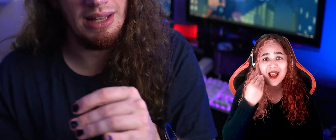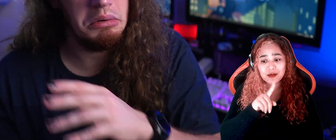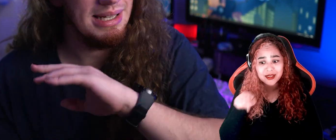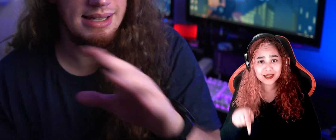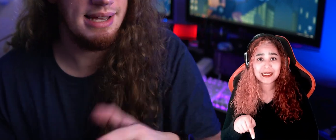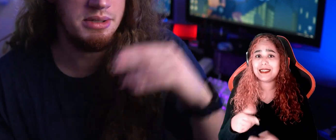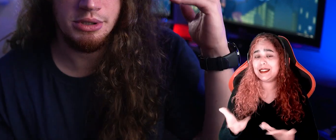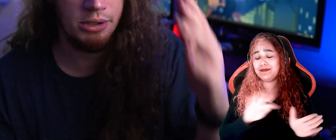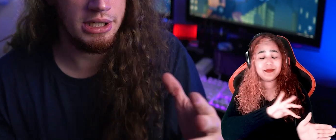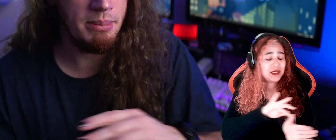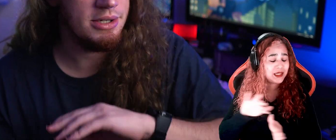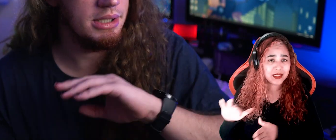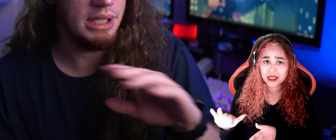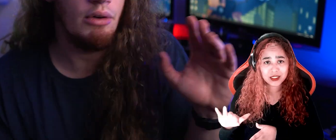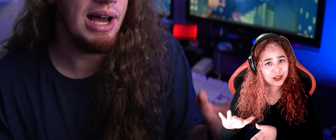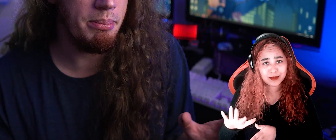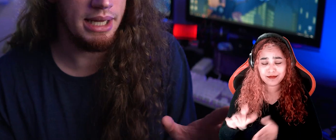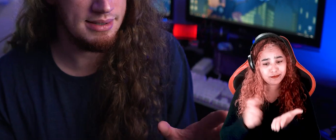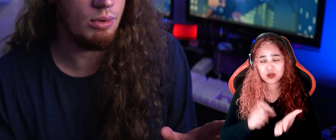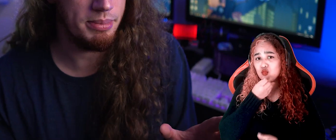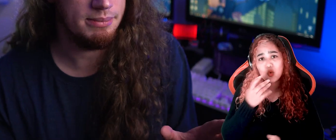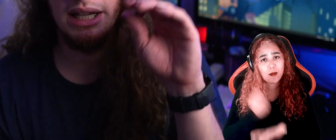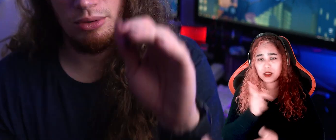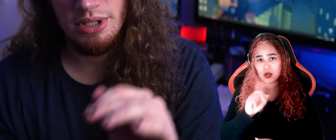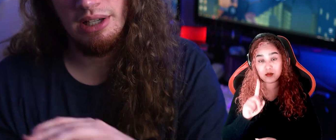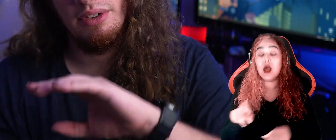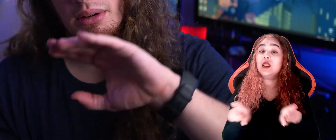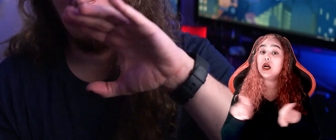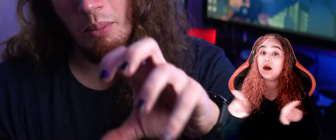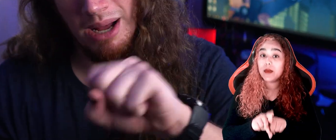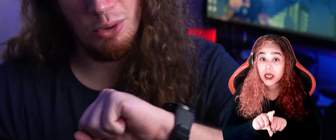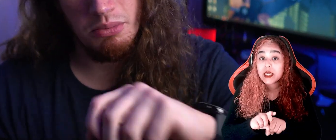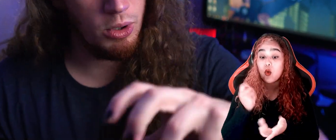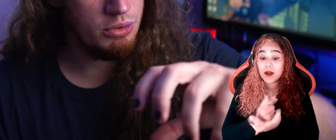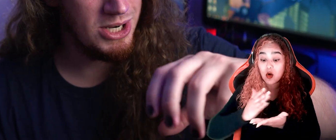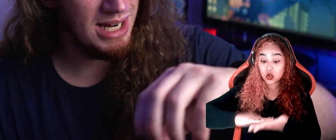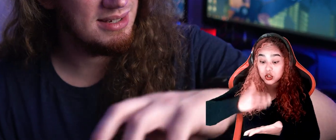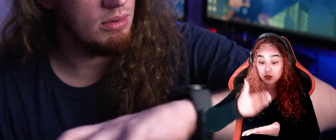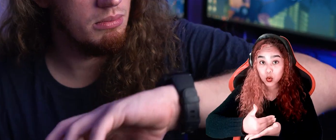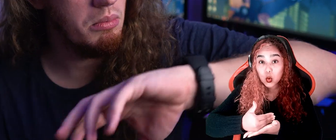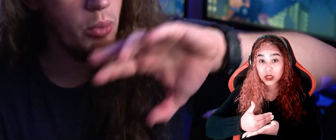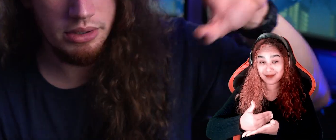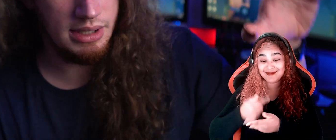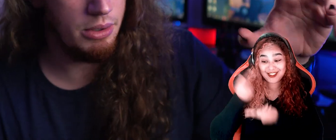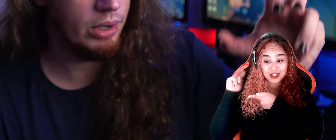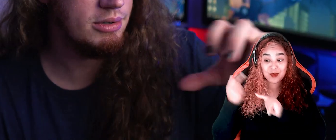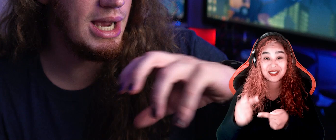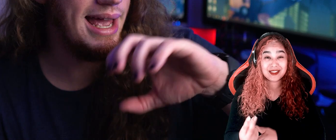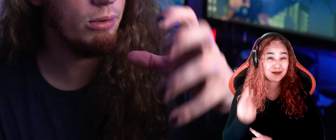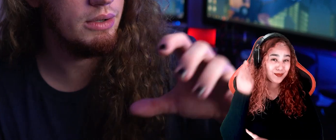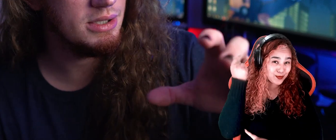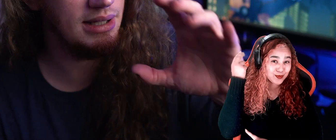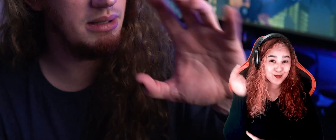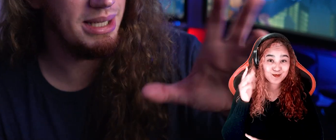8250U, esquece, esse processador já está batido e não vale a pena essa compra. Inclusive, comprar um notebook de uma geração muito anterior